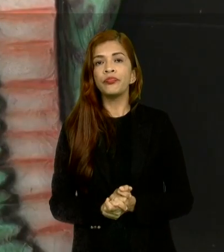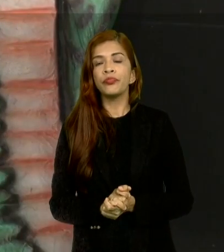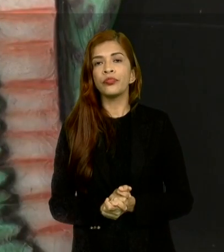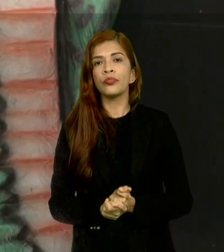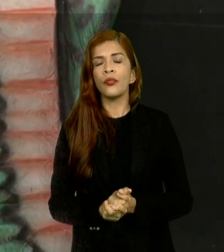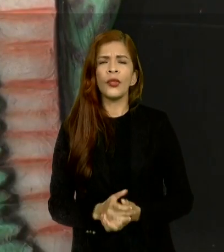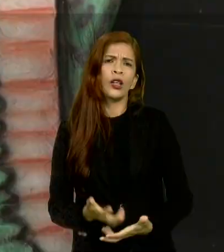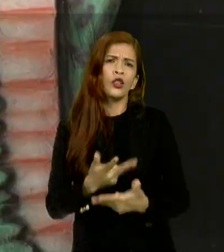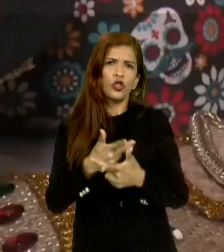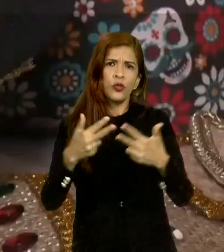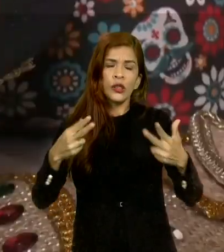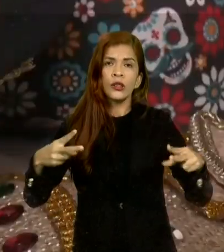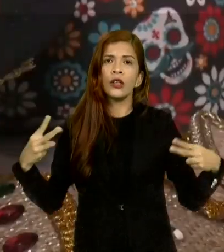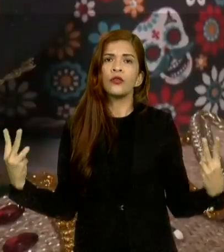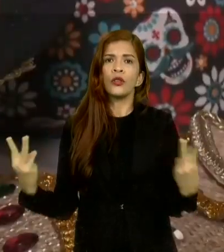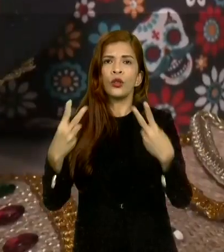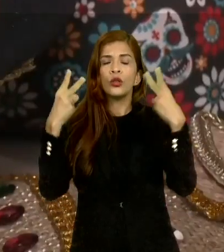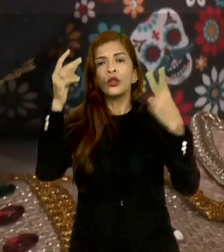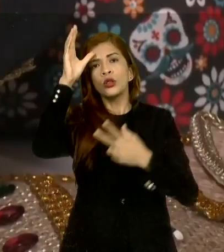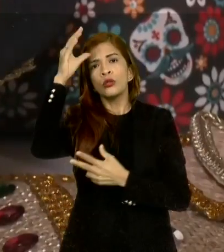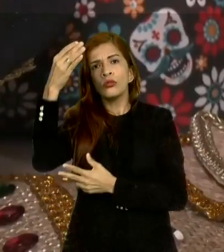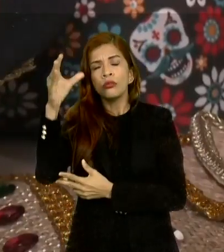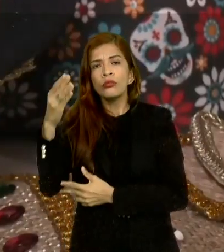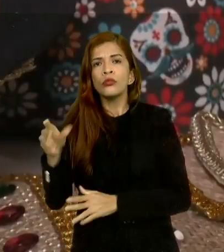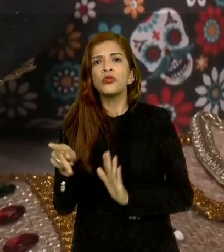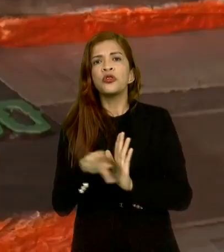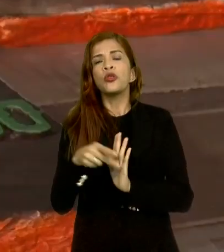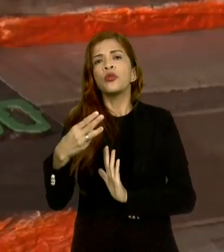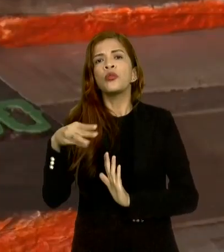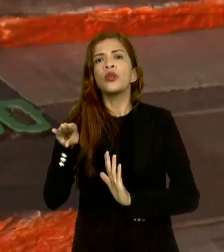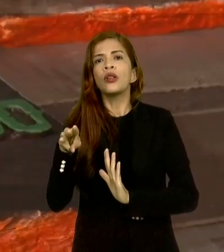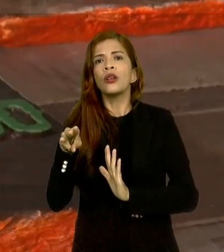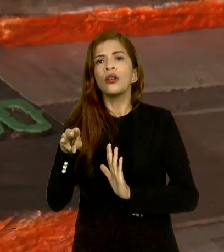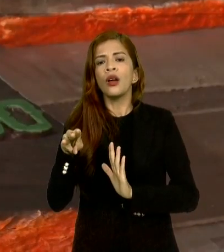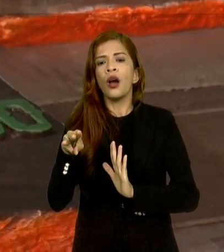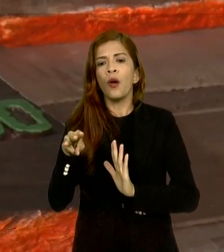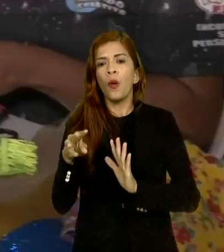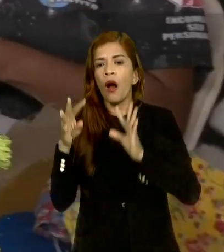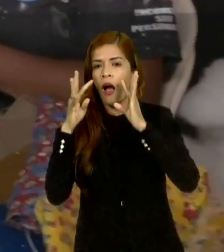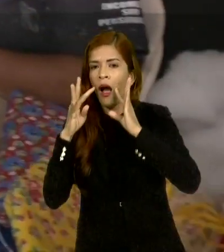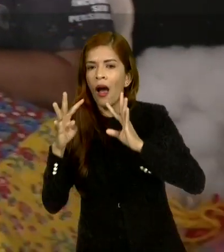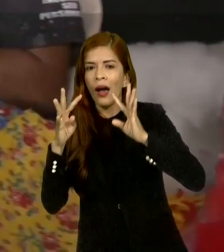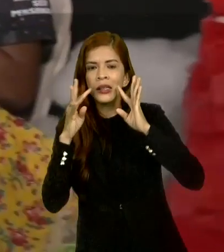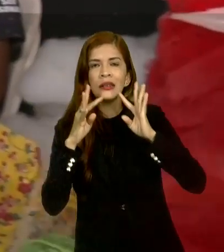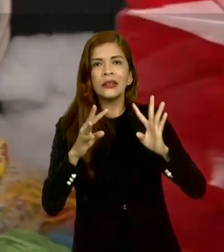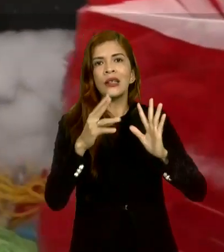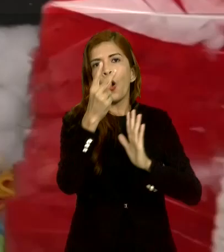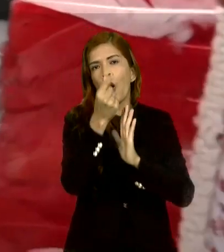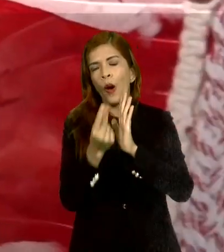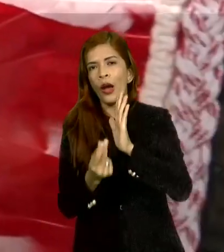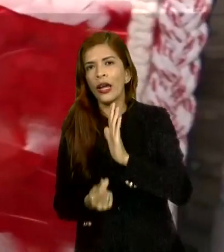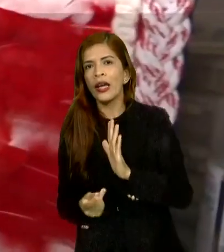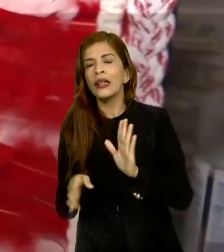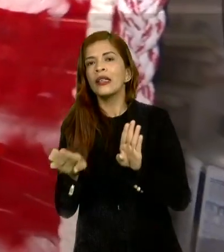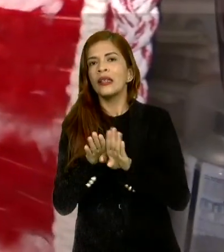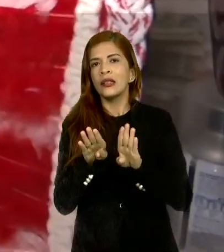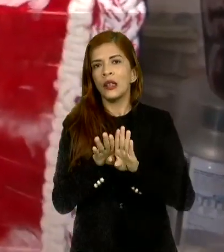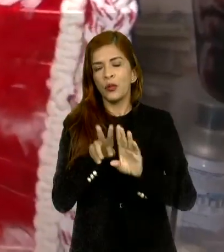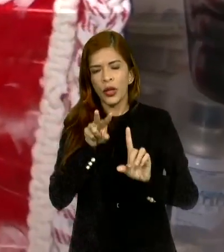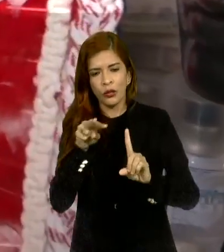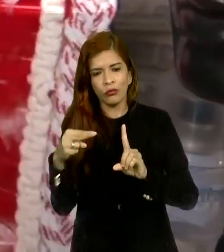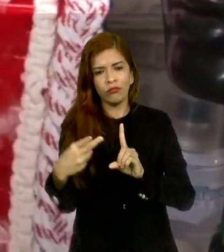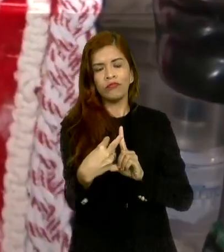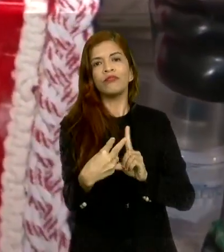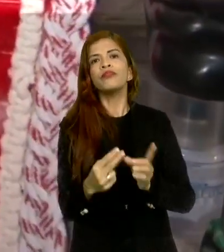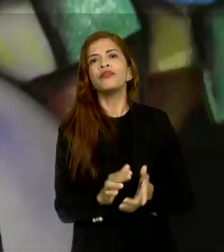Diversidade e valorização da cultura do Maranhão que atraem a atenção, geram renda e reconhecimento também. Ah,